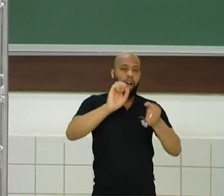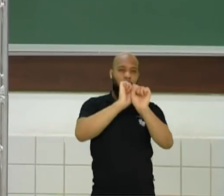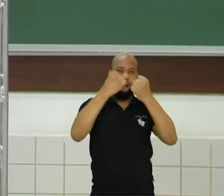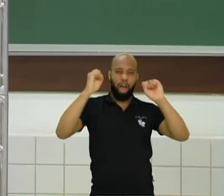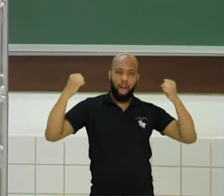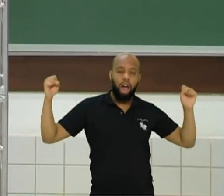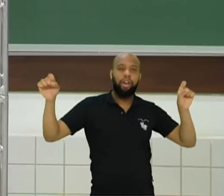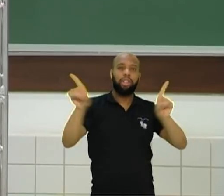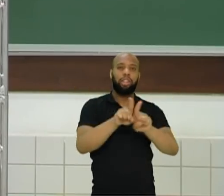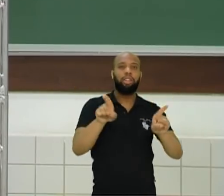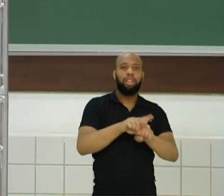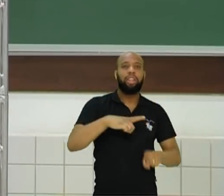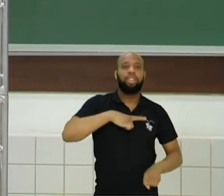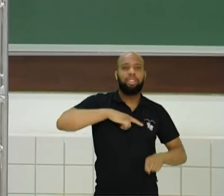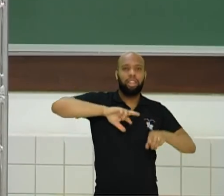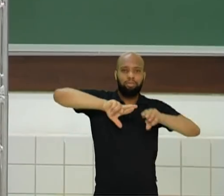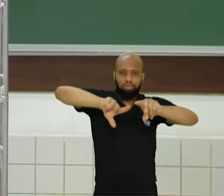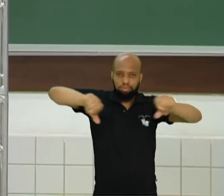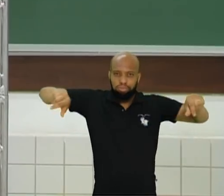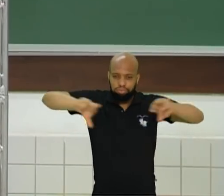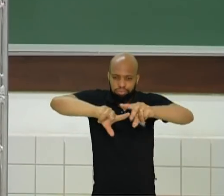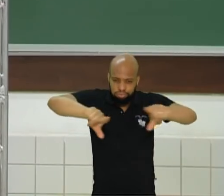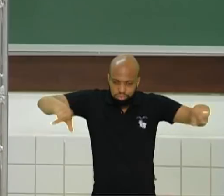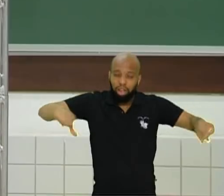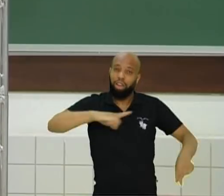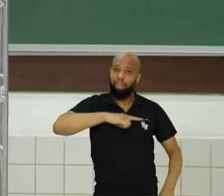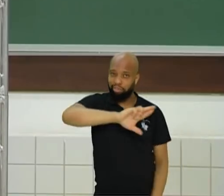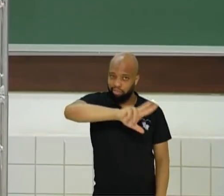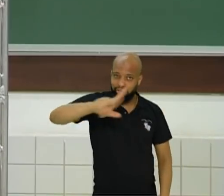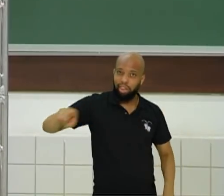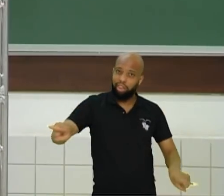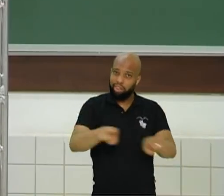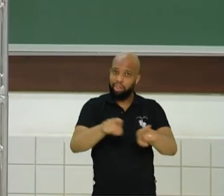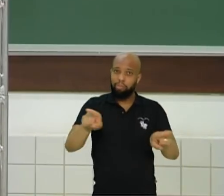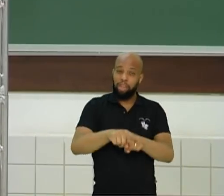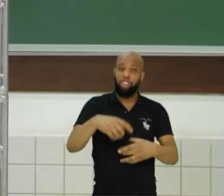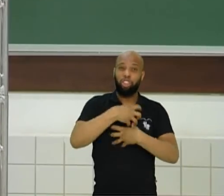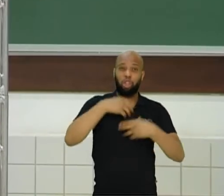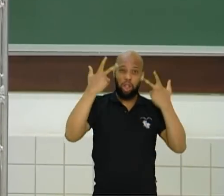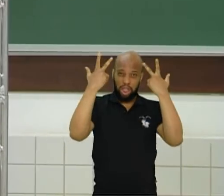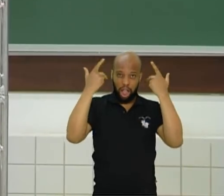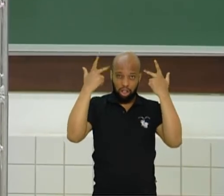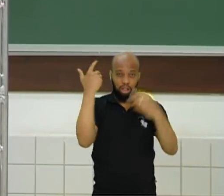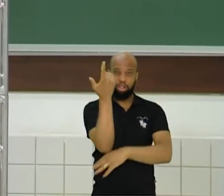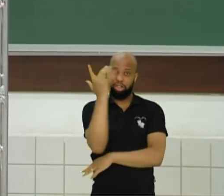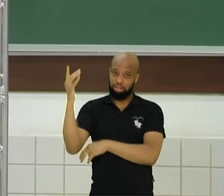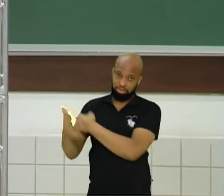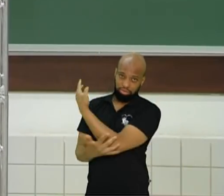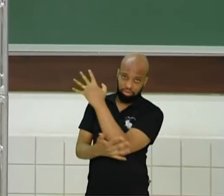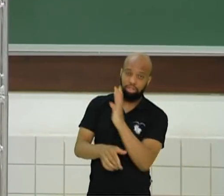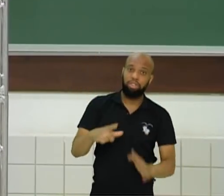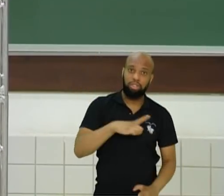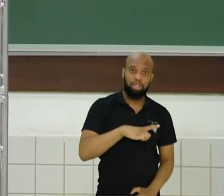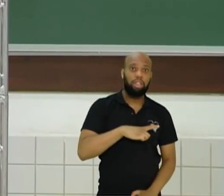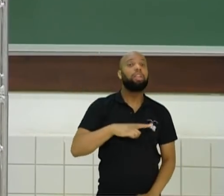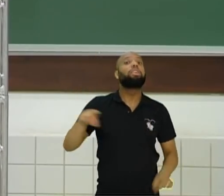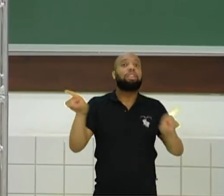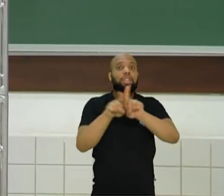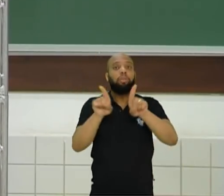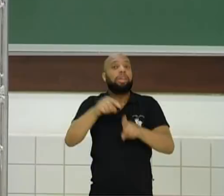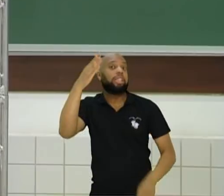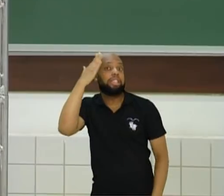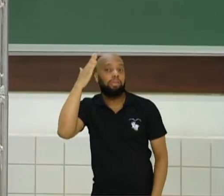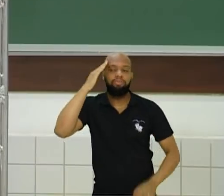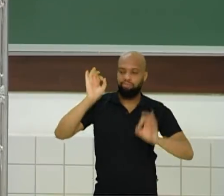em recursos minerais, em recursos naturais, é um país que soube, né, planejar e